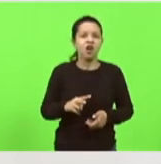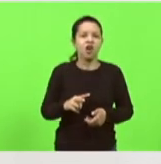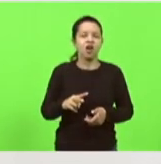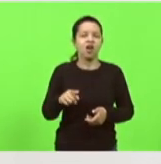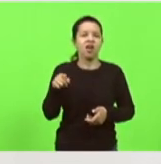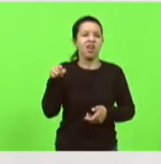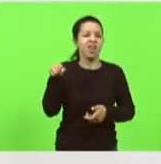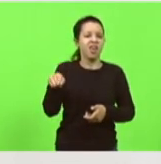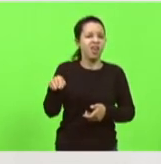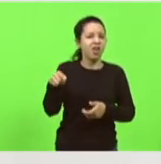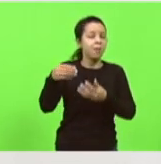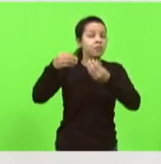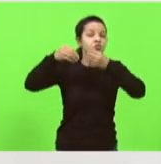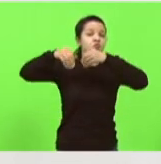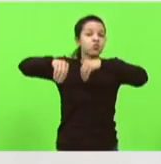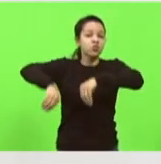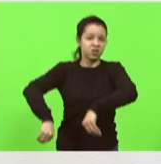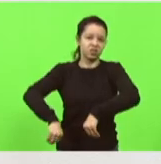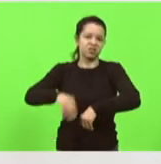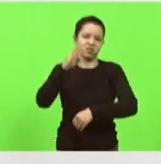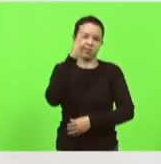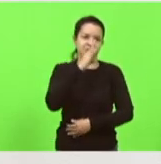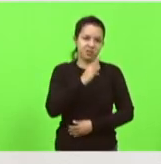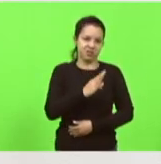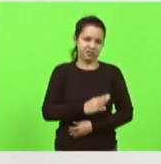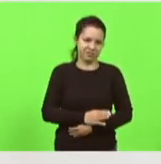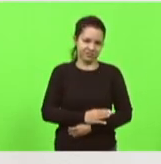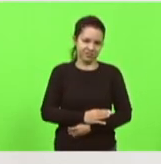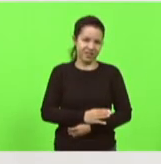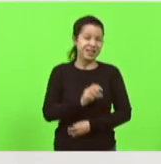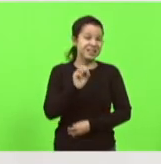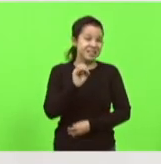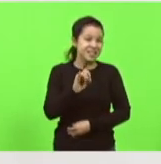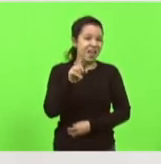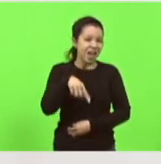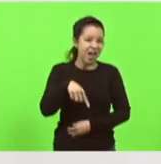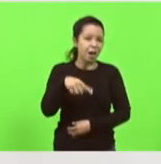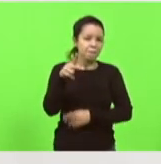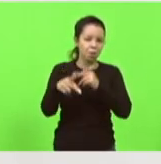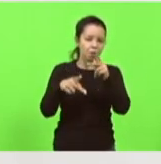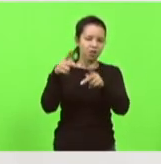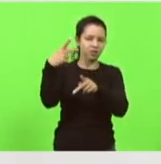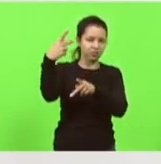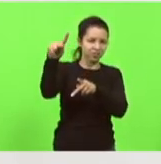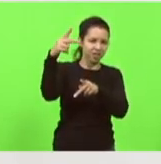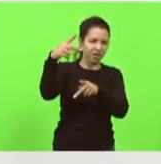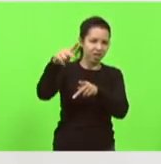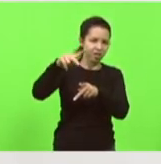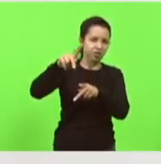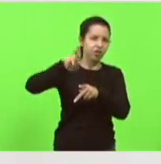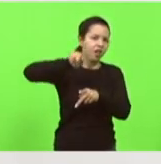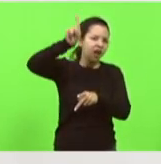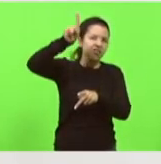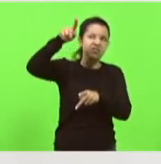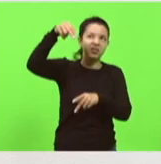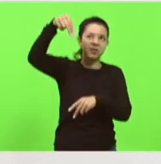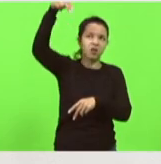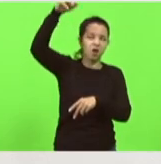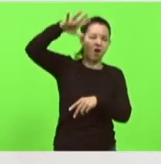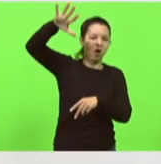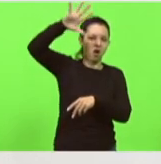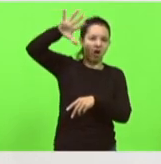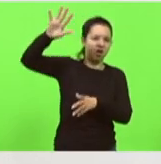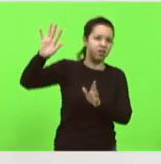à nação, se atingisse só o povo deles lá em cima, lá, deputado Berlanda, eu estava tudo